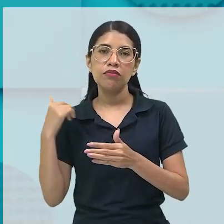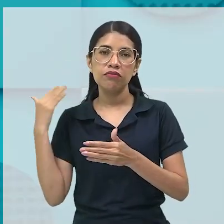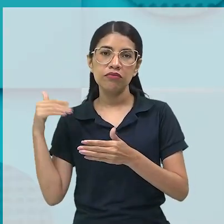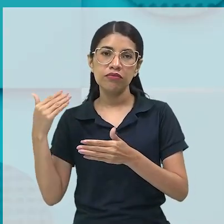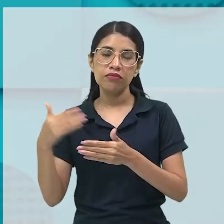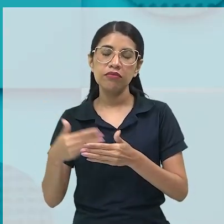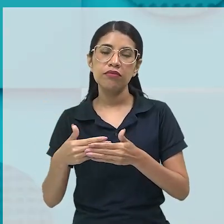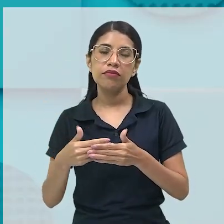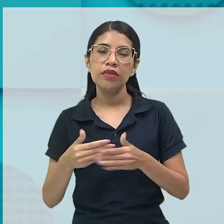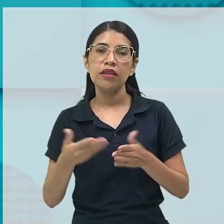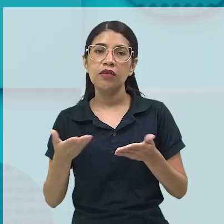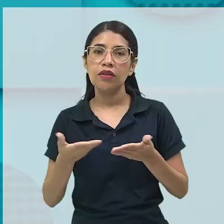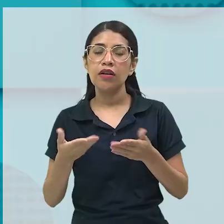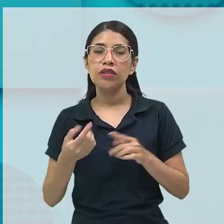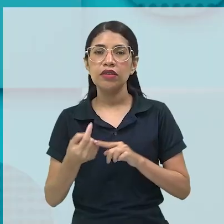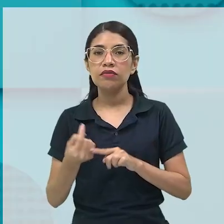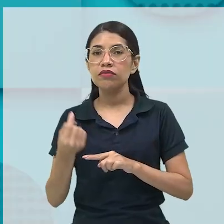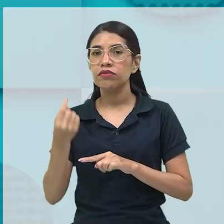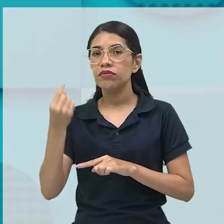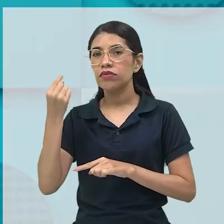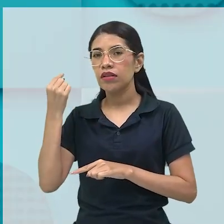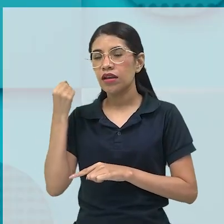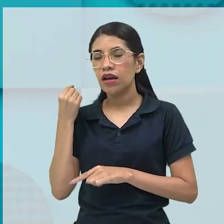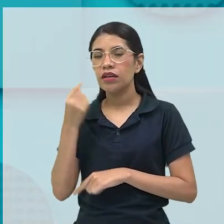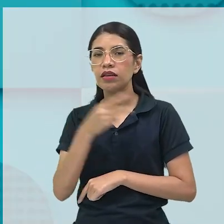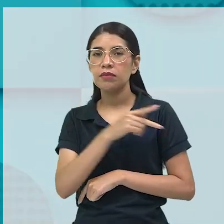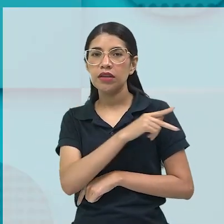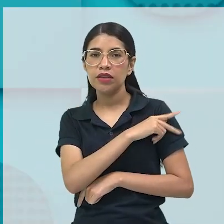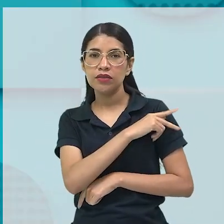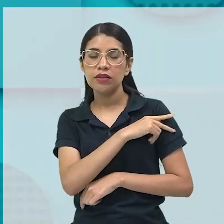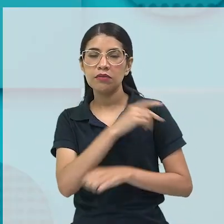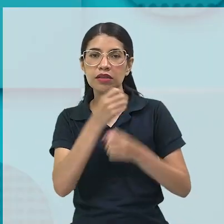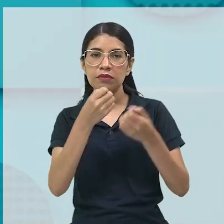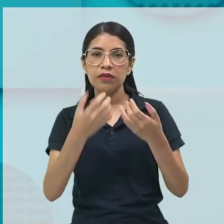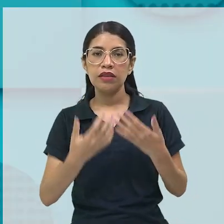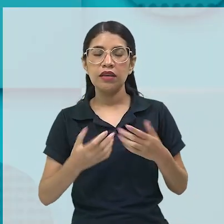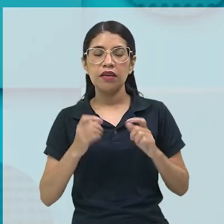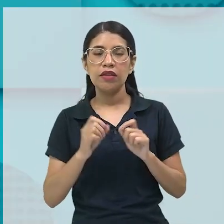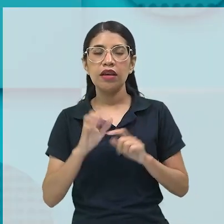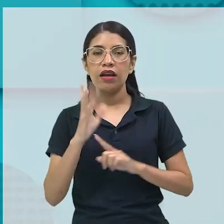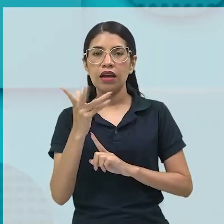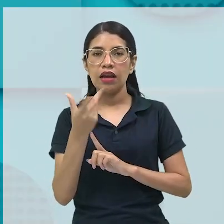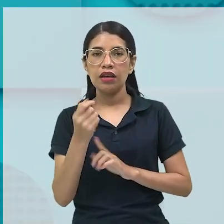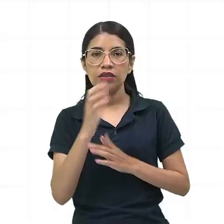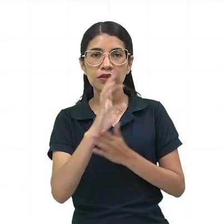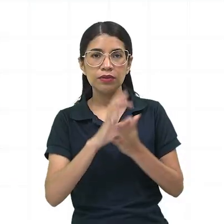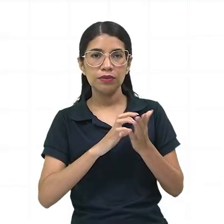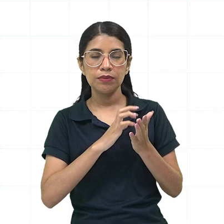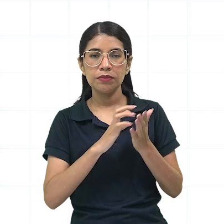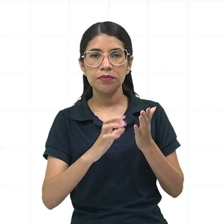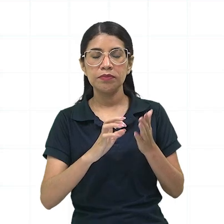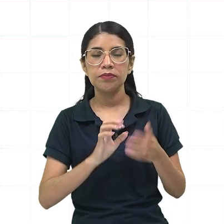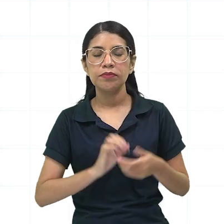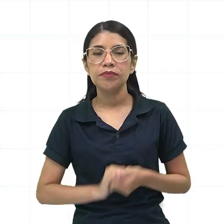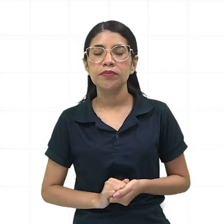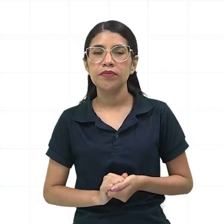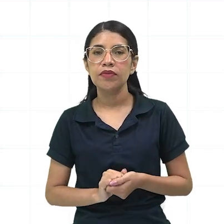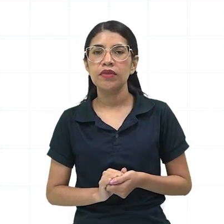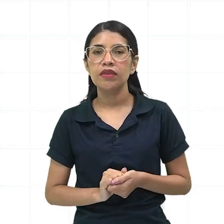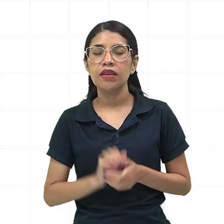dos anos. Então, a gente vai voltar lá na pré-história e vamos falar um pouco sobre a arte rupestre. A